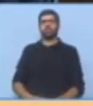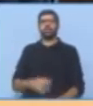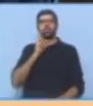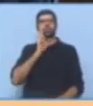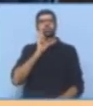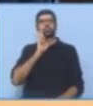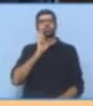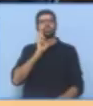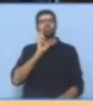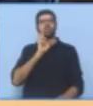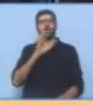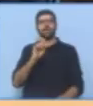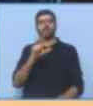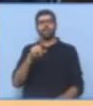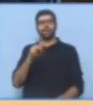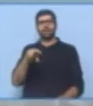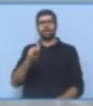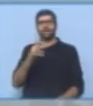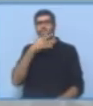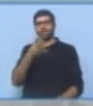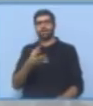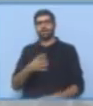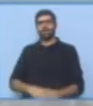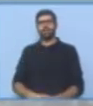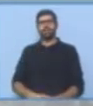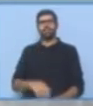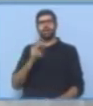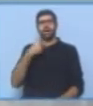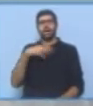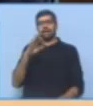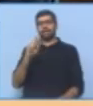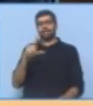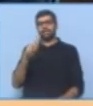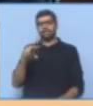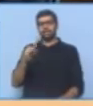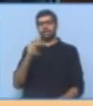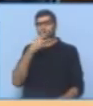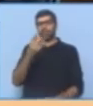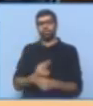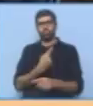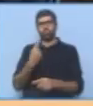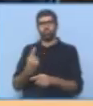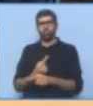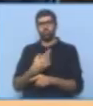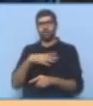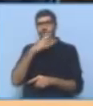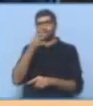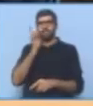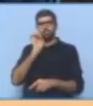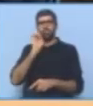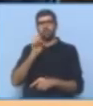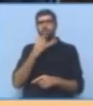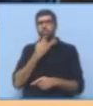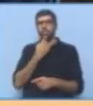mas... Eu não estou aqui a fazer nada, já percebi. A Helena disse aqui coisas... eu ia dizer muito importantes. Não é